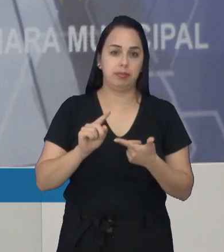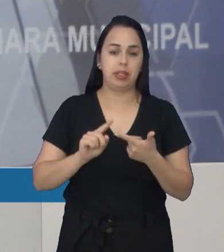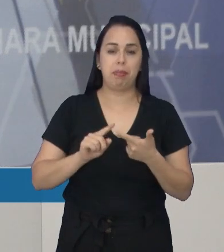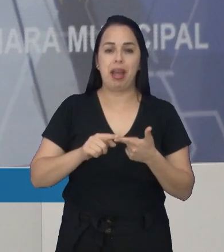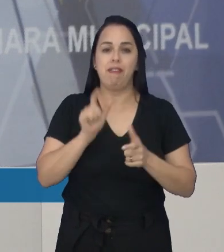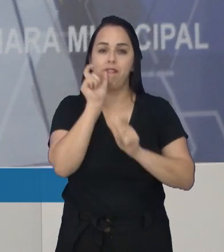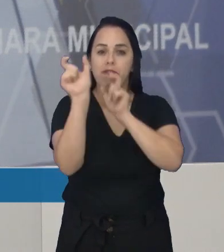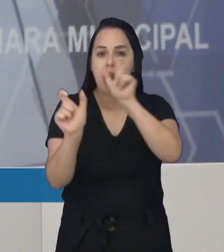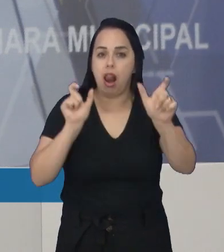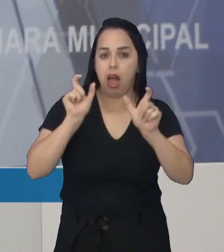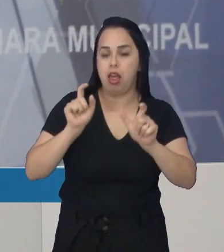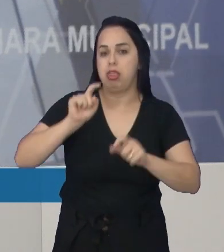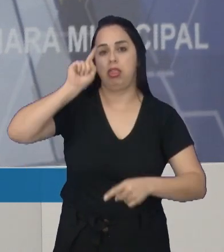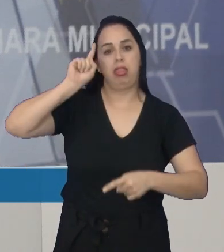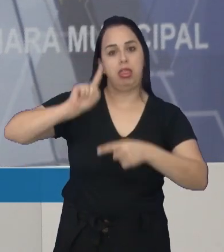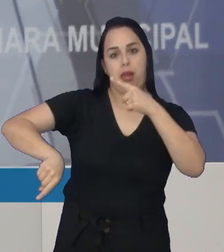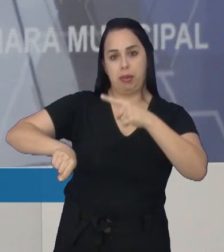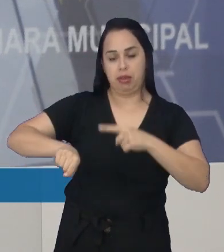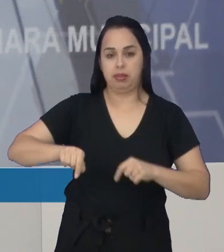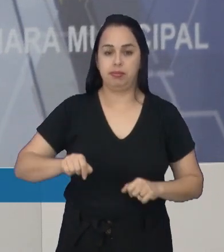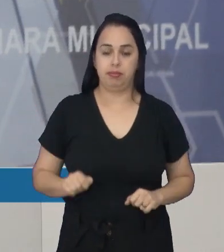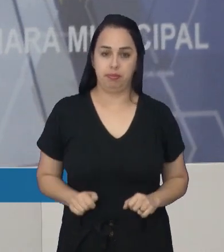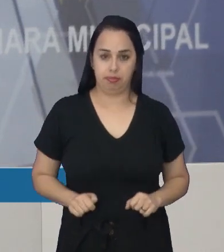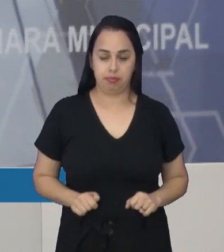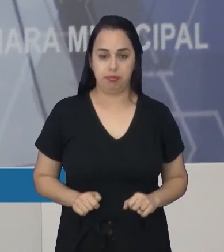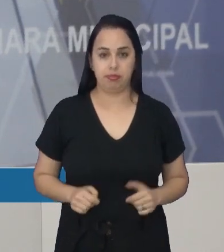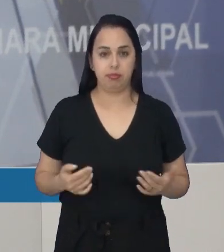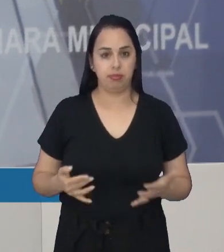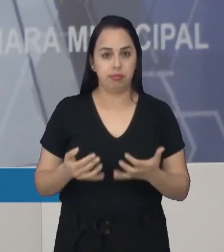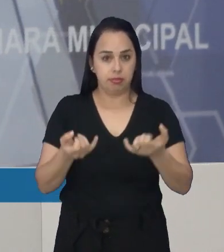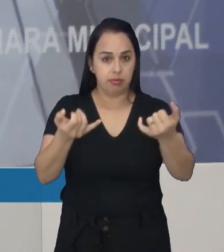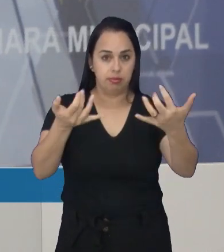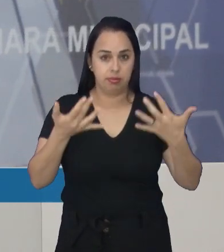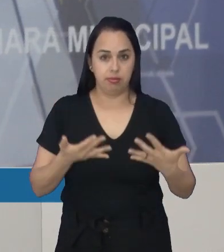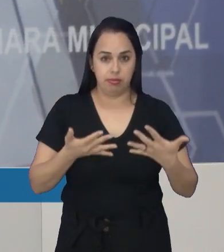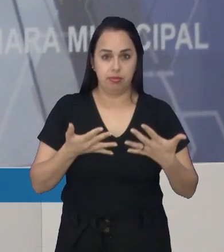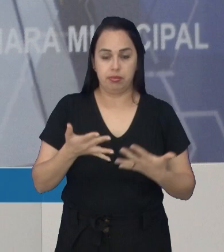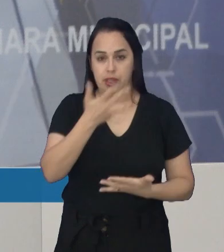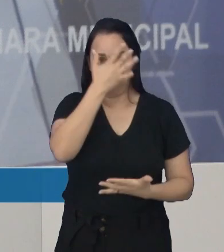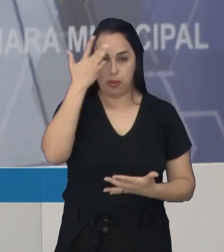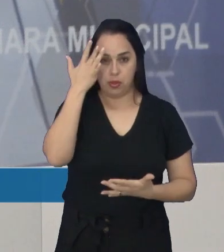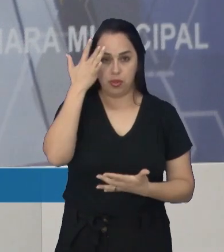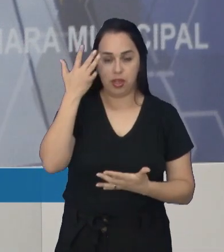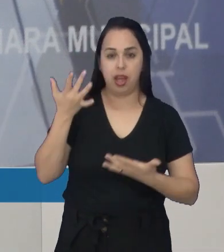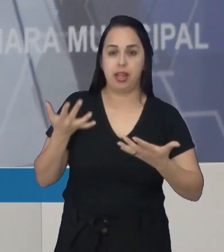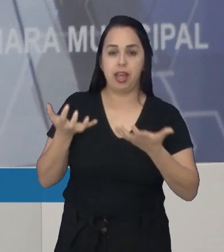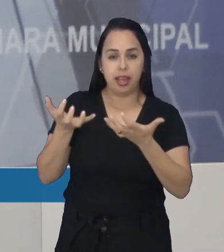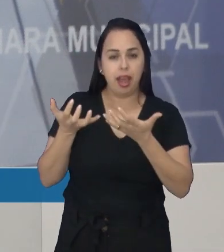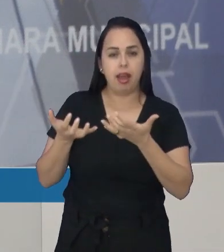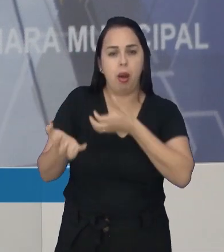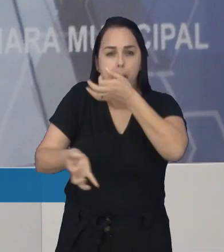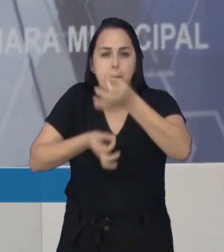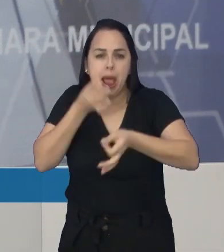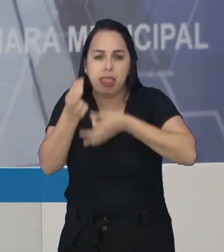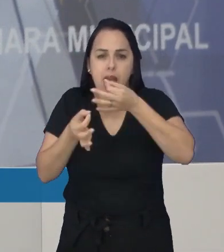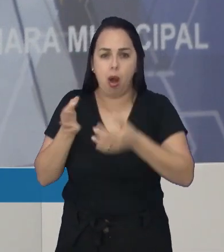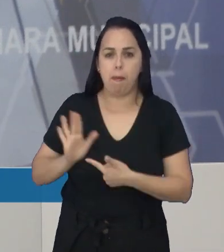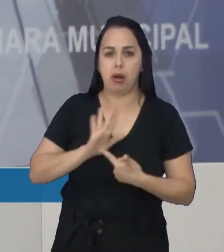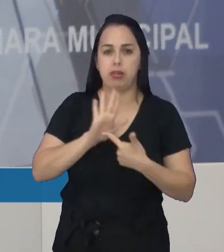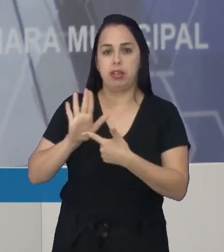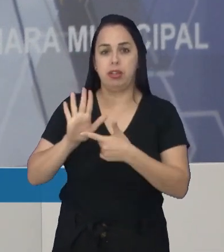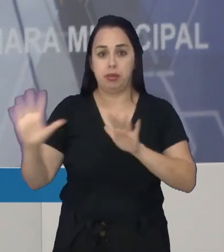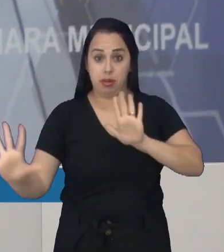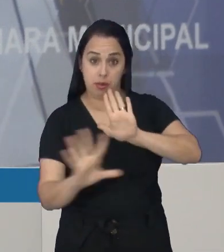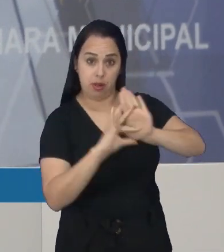verbais que conturbam as discussões esclarecemos que os interessados em se manifestar deverão se inscrever